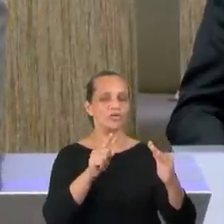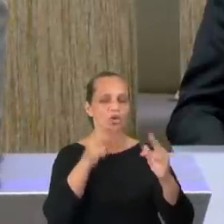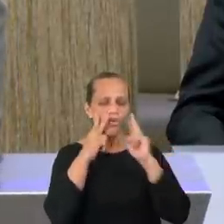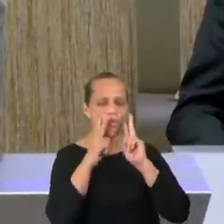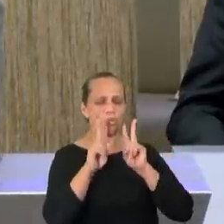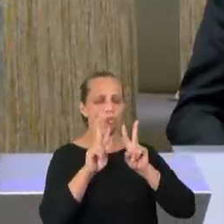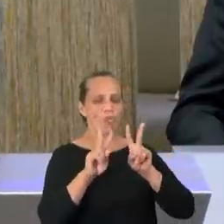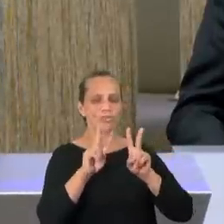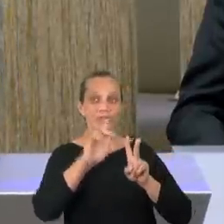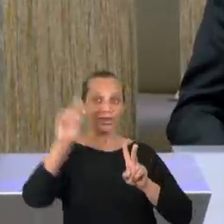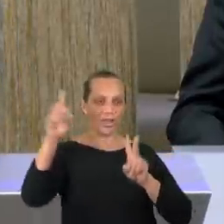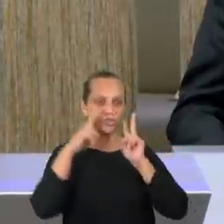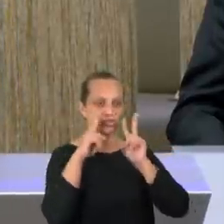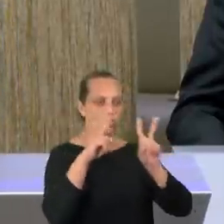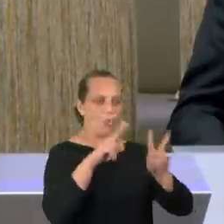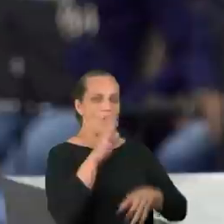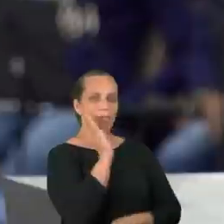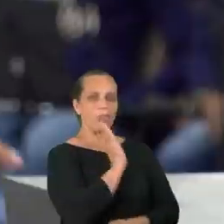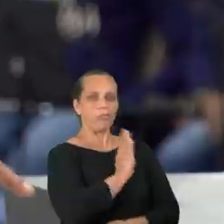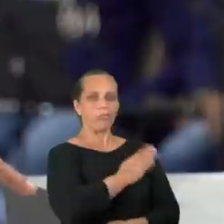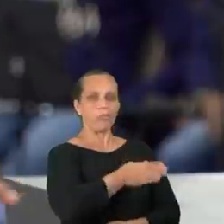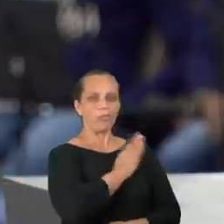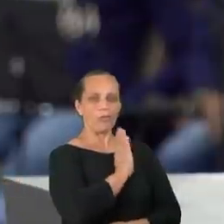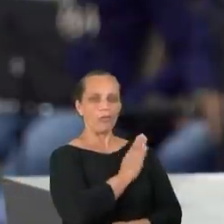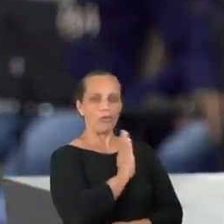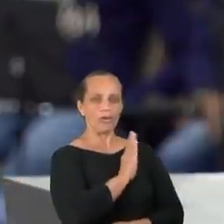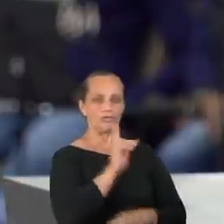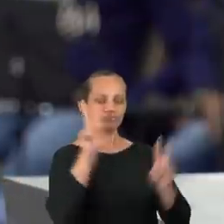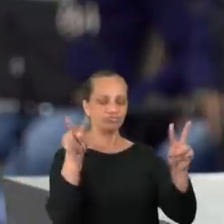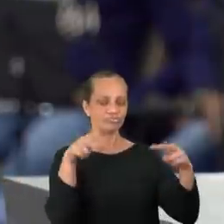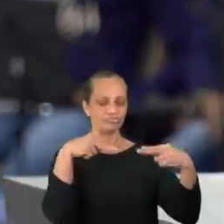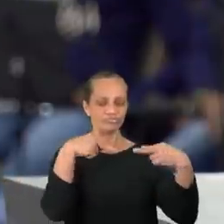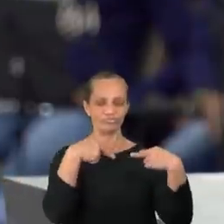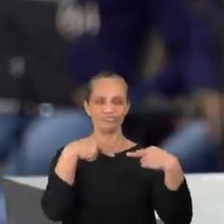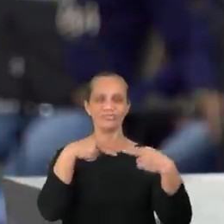olho para o coração.